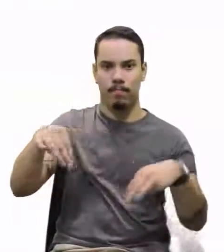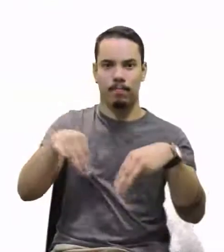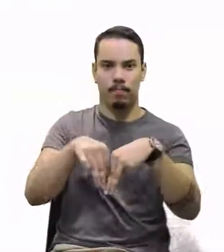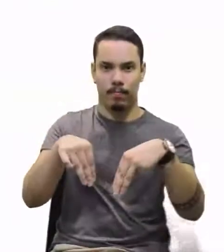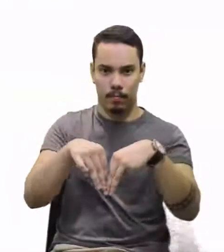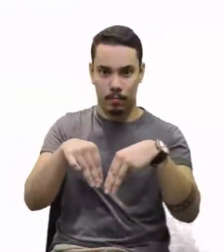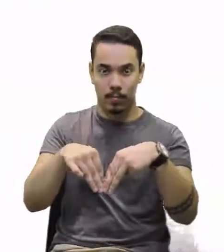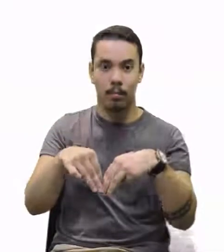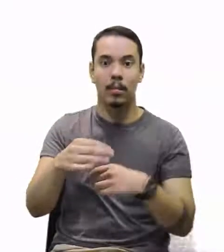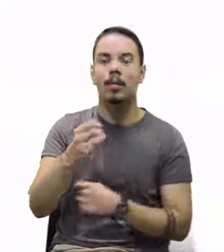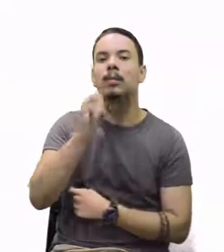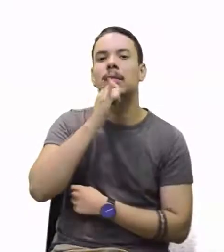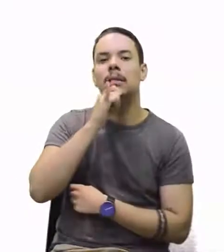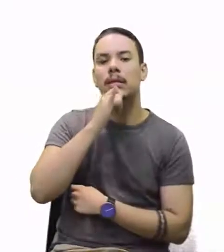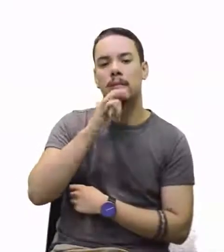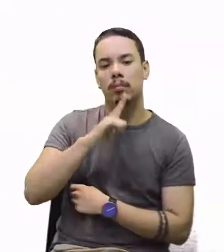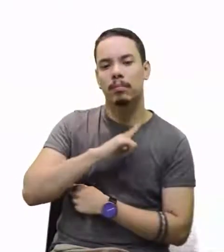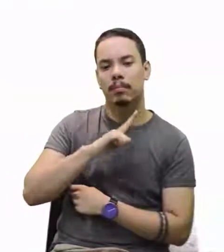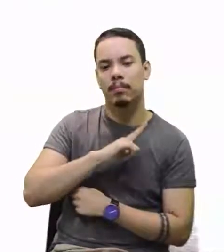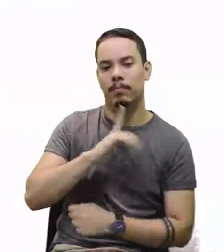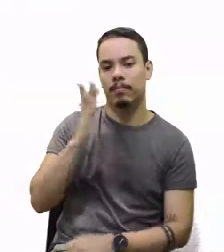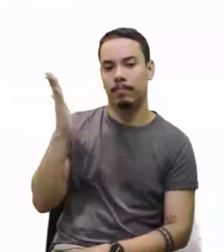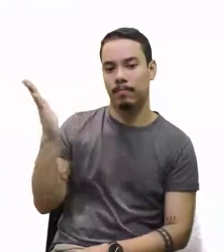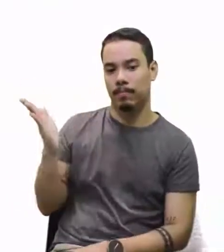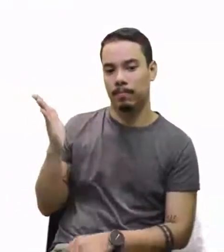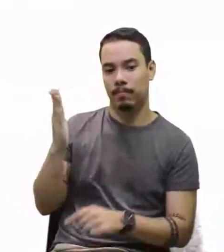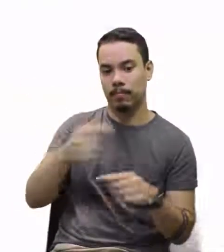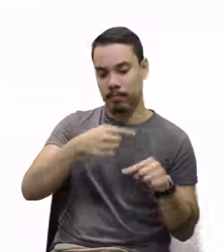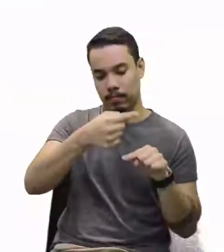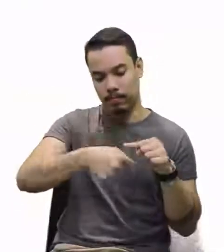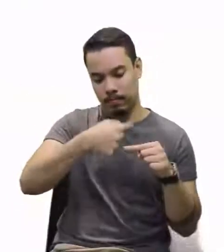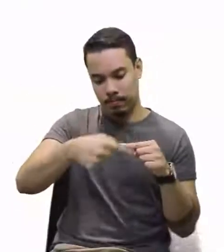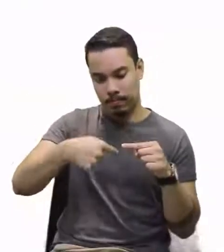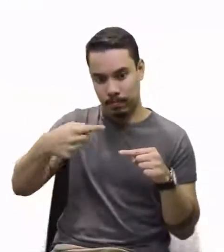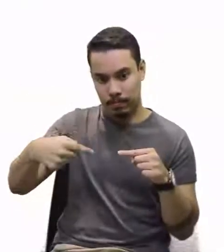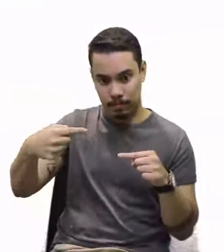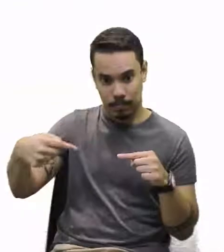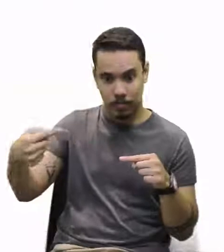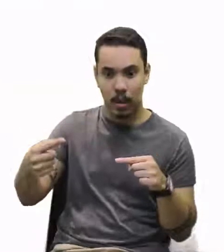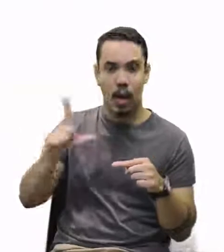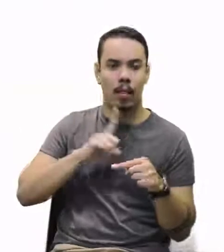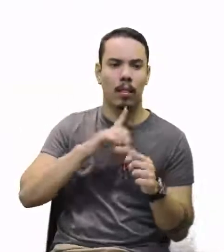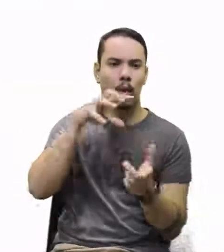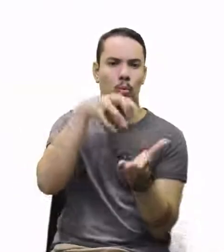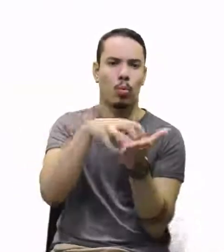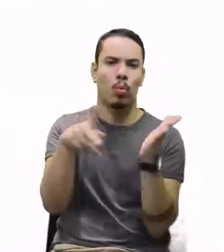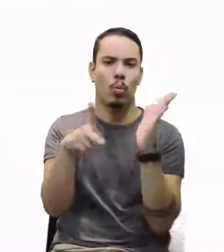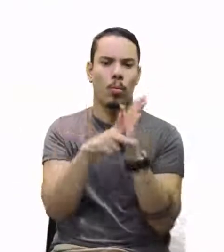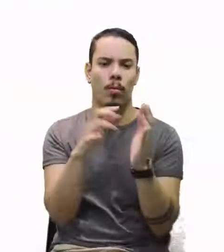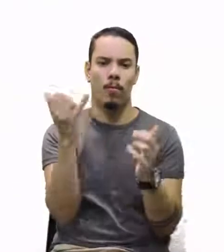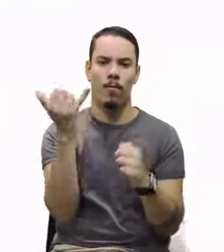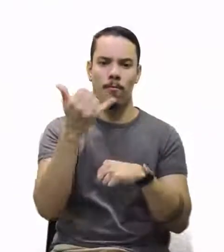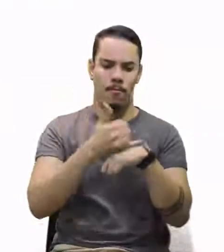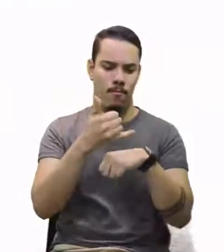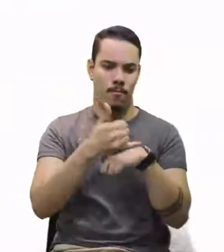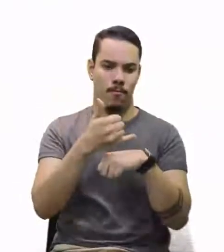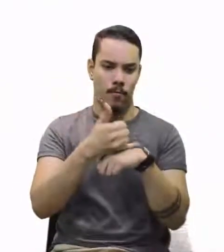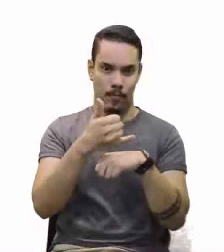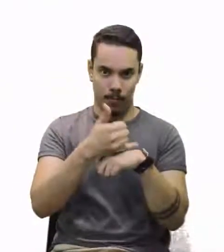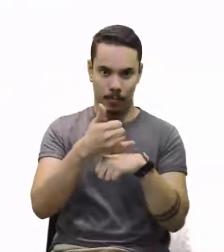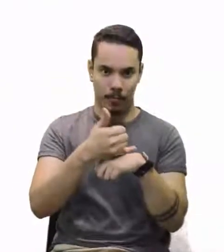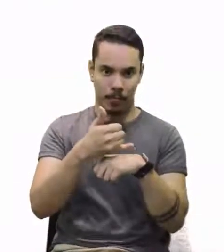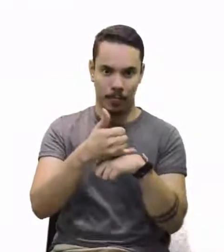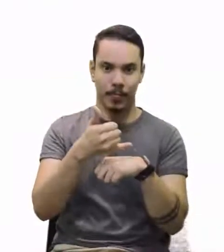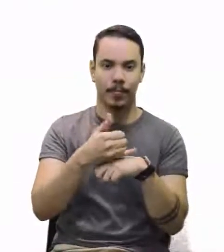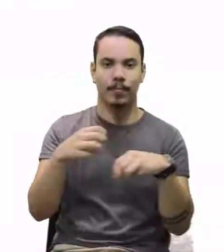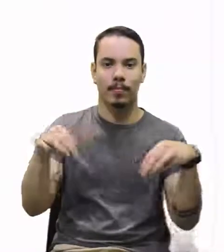magnético. Aqui nós temos uma bobina cilíndrica com núcleo de material ferromagnético. Está aqui, ó.